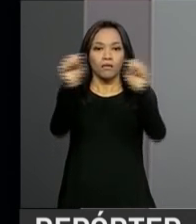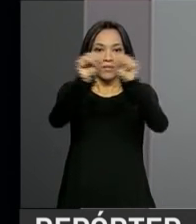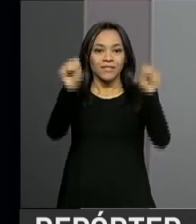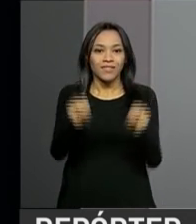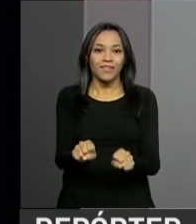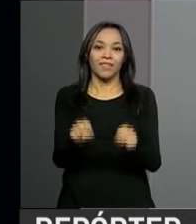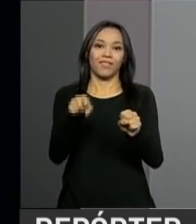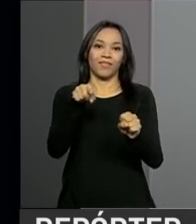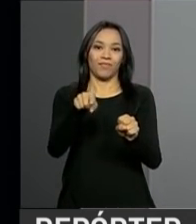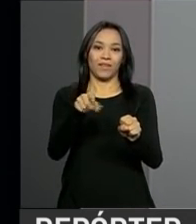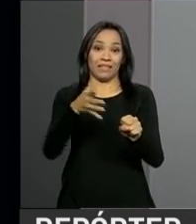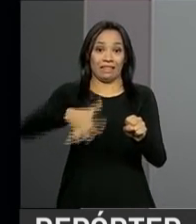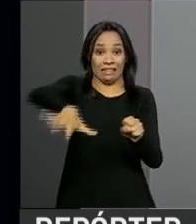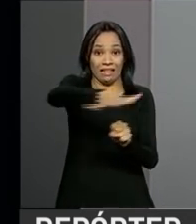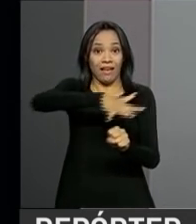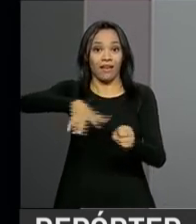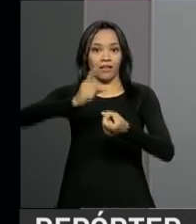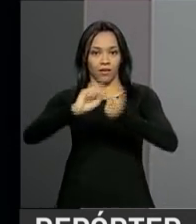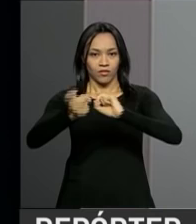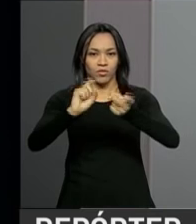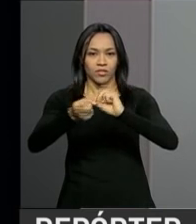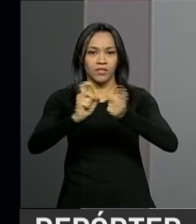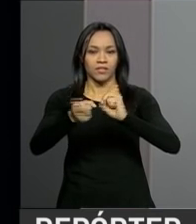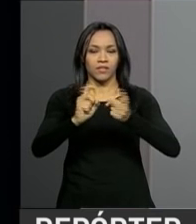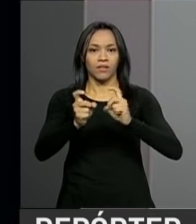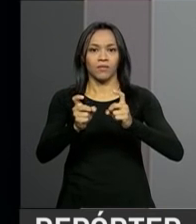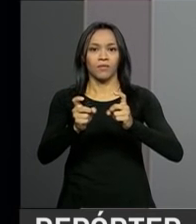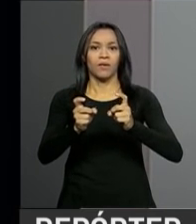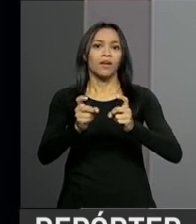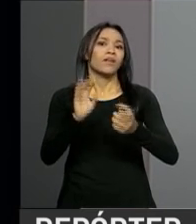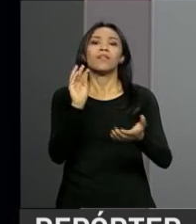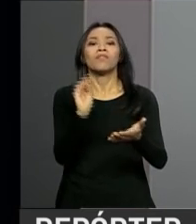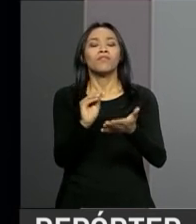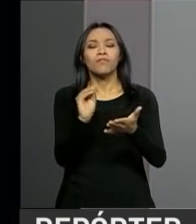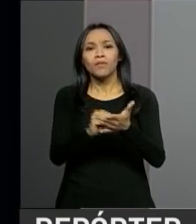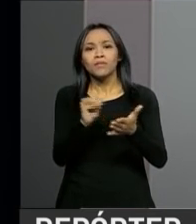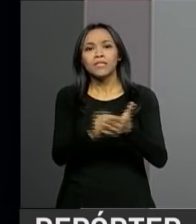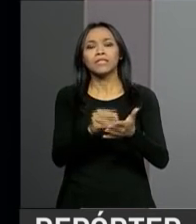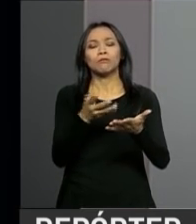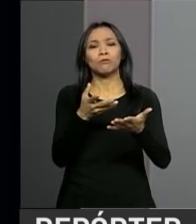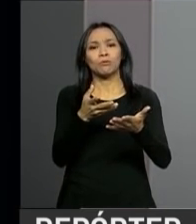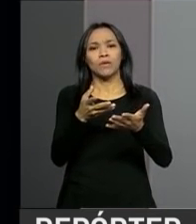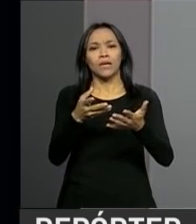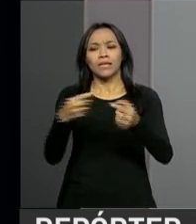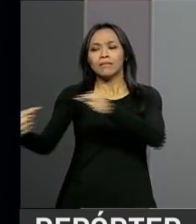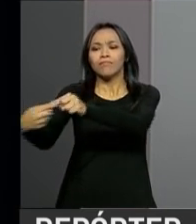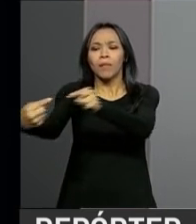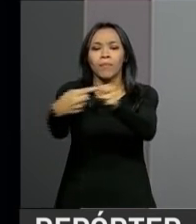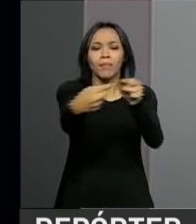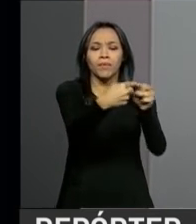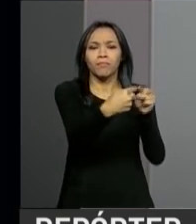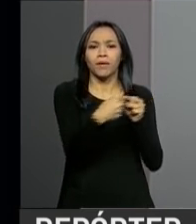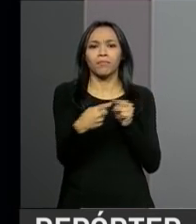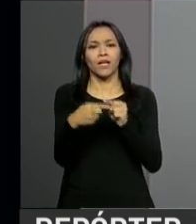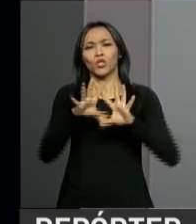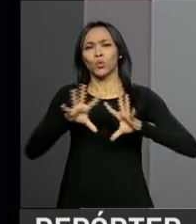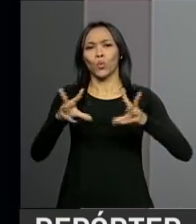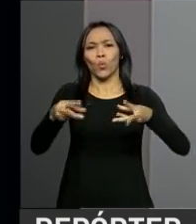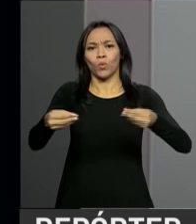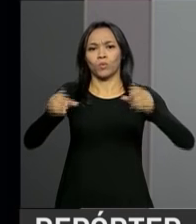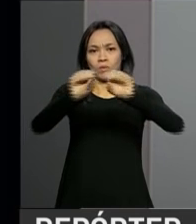informações que nos dê todos os recursos gastos pelo SUS como são aplicados porque